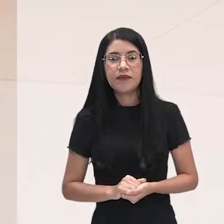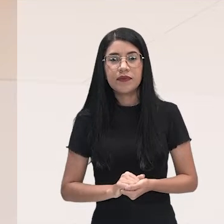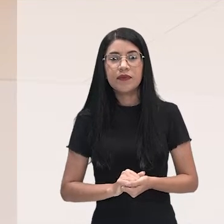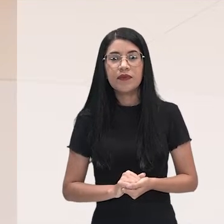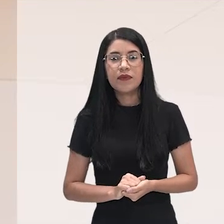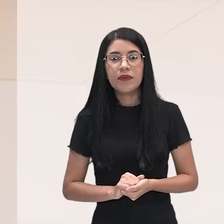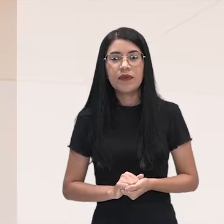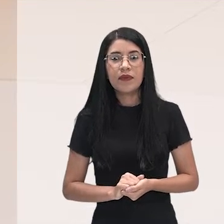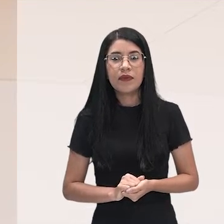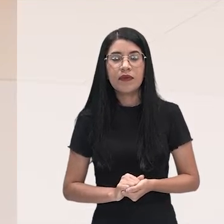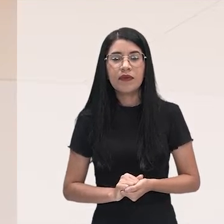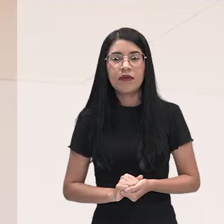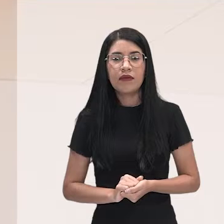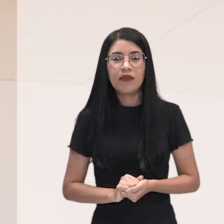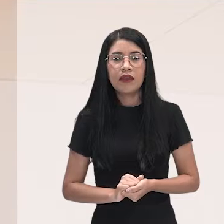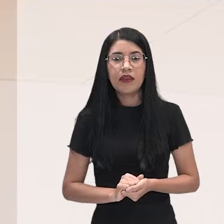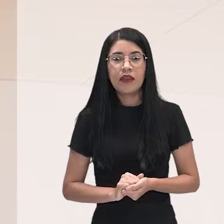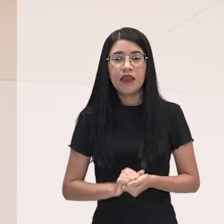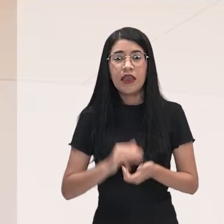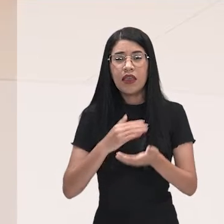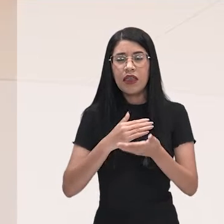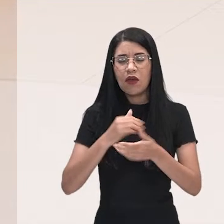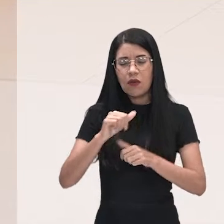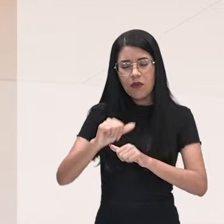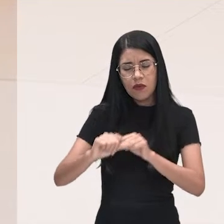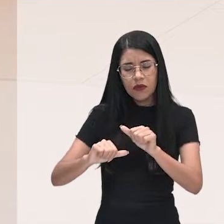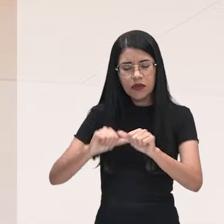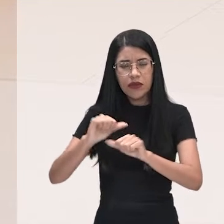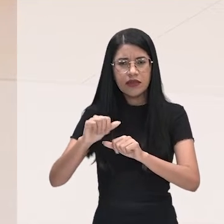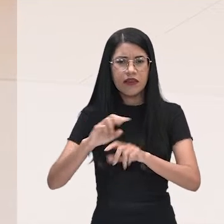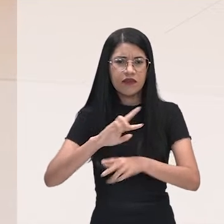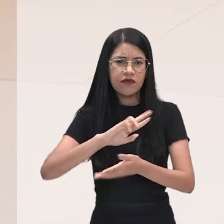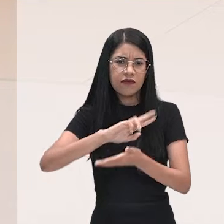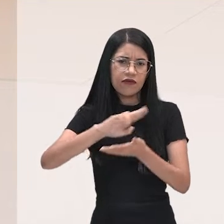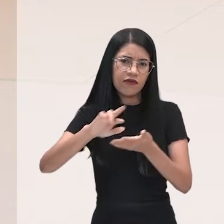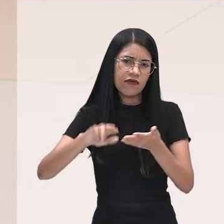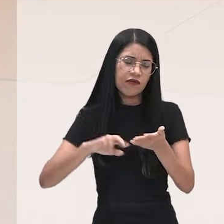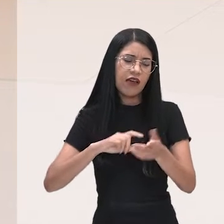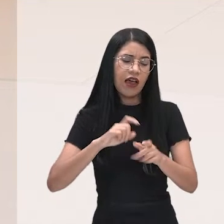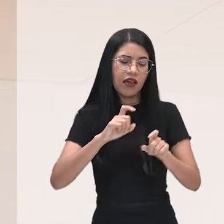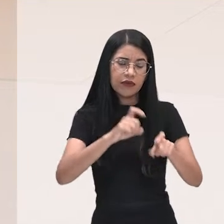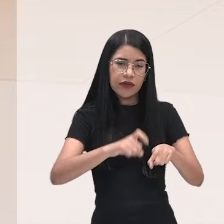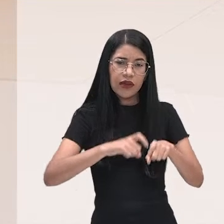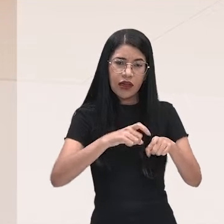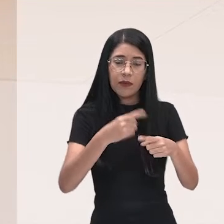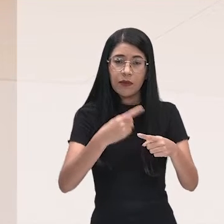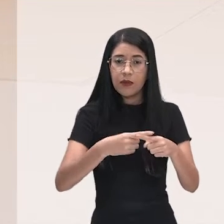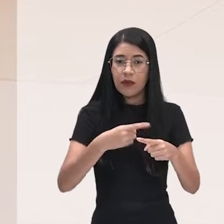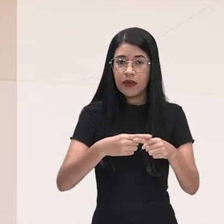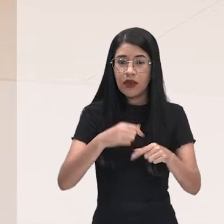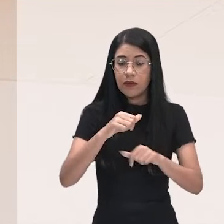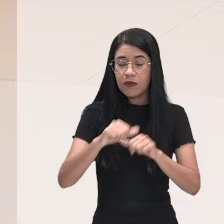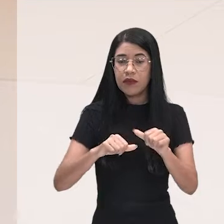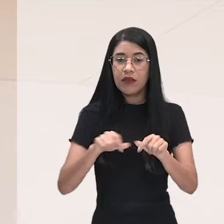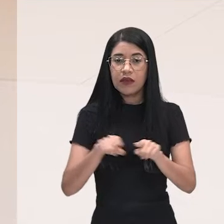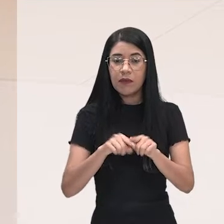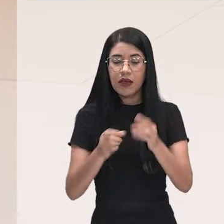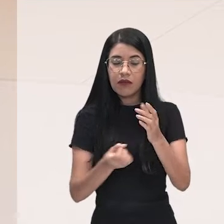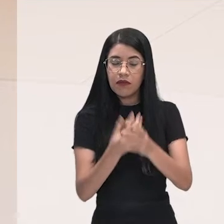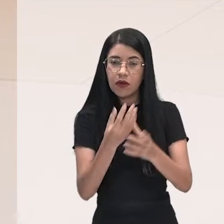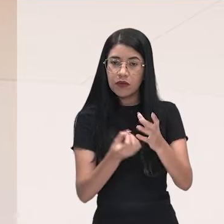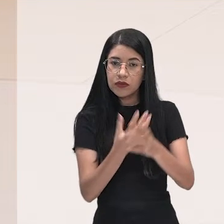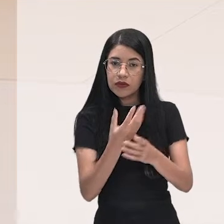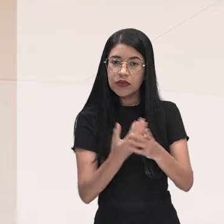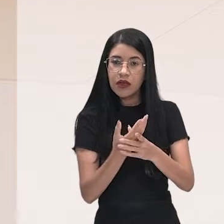Isso porque a indústria na cidade vai precisar de mais matéria-prima. Aí o capital industrial chega até o campo para fazer com